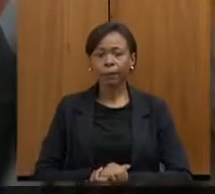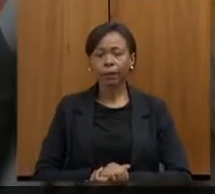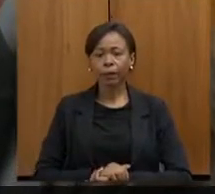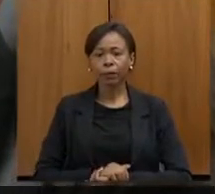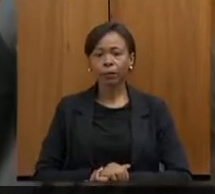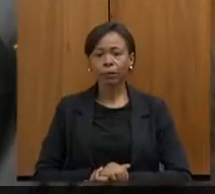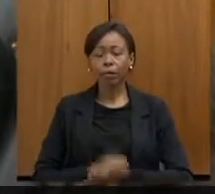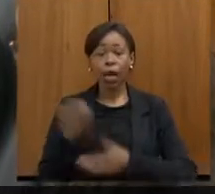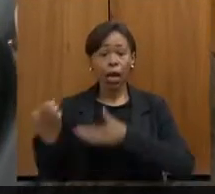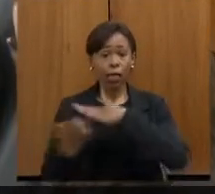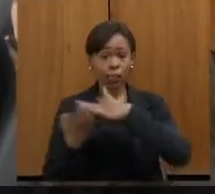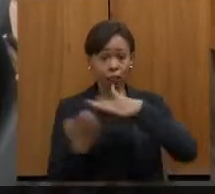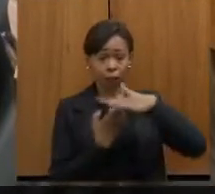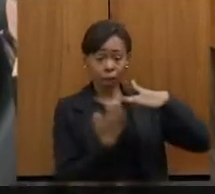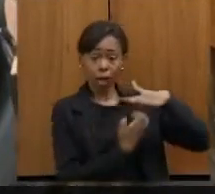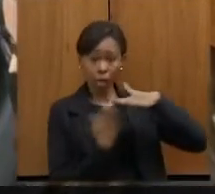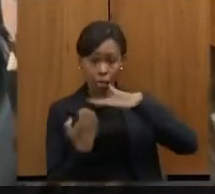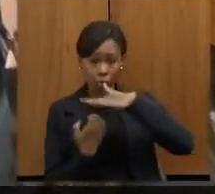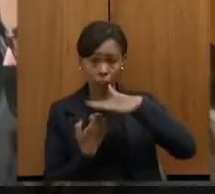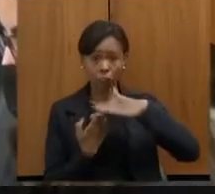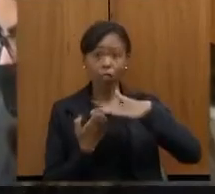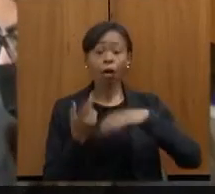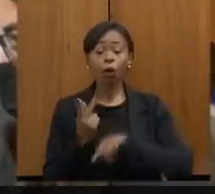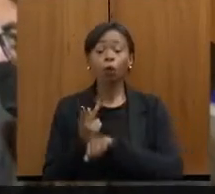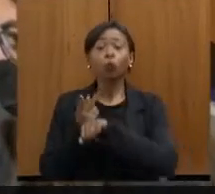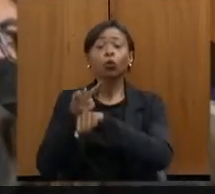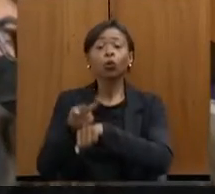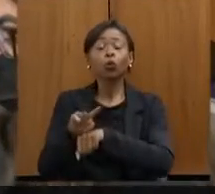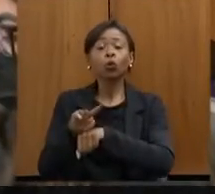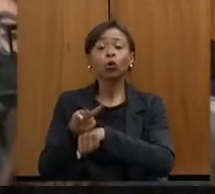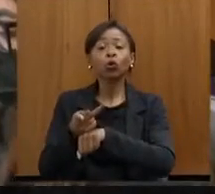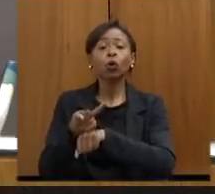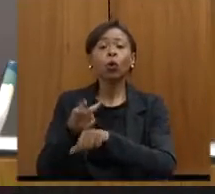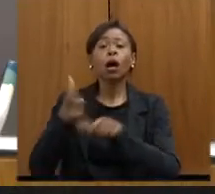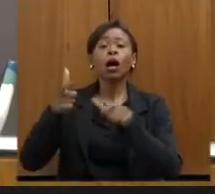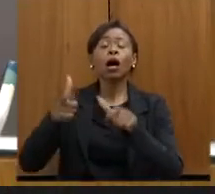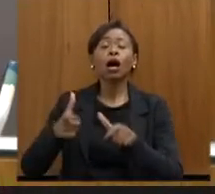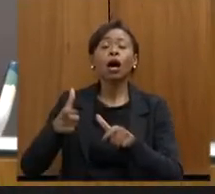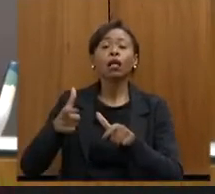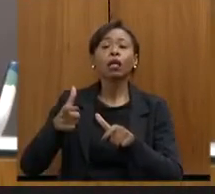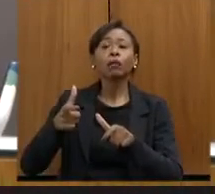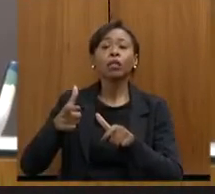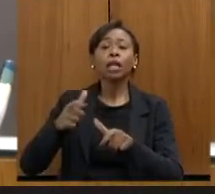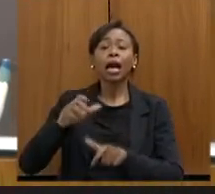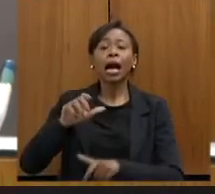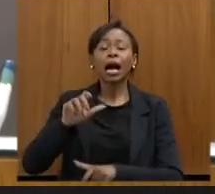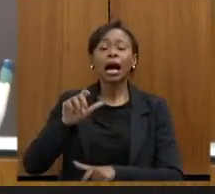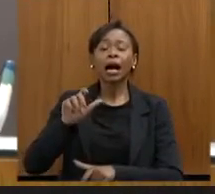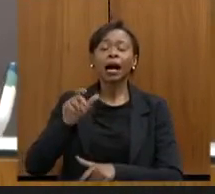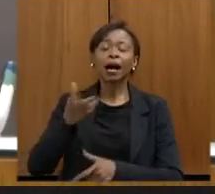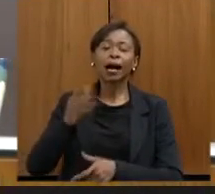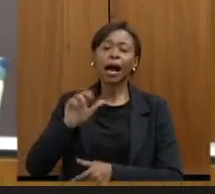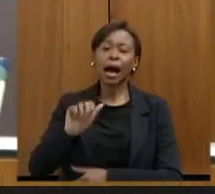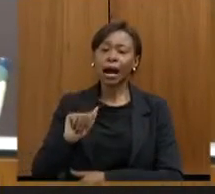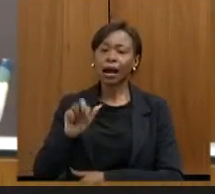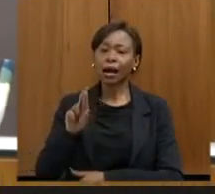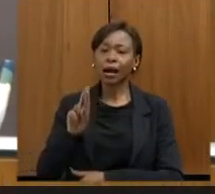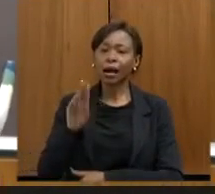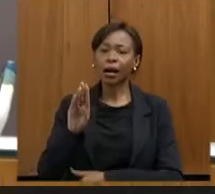as empresas hoje, elas já procuram as câmaras de arbitragem. As empresas hoje não